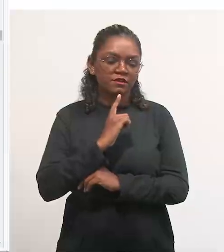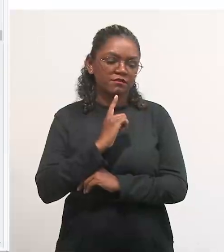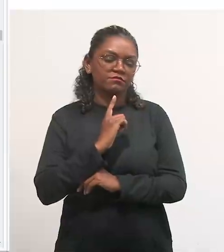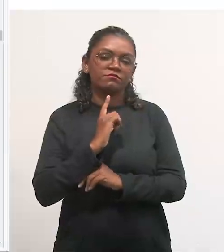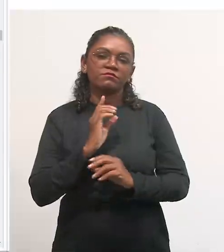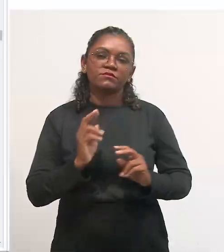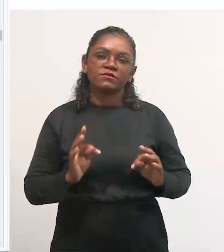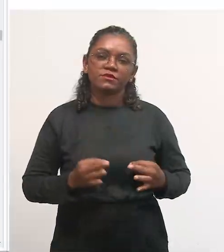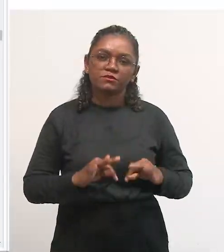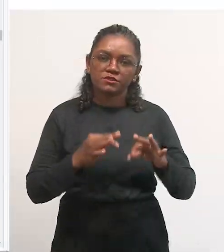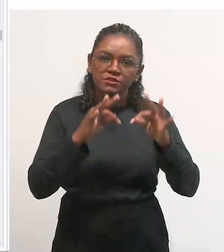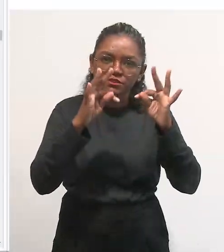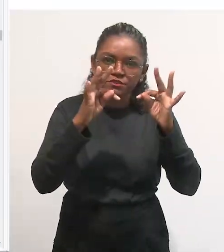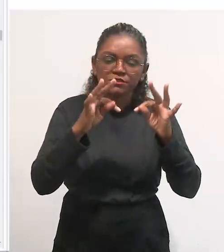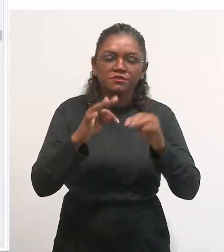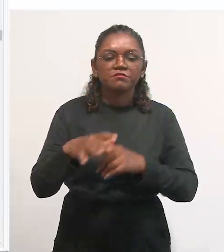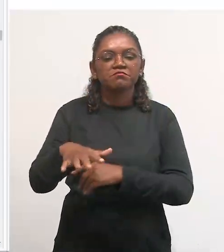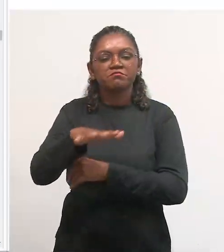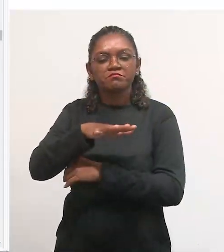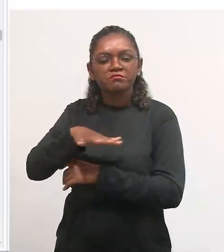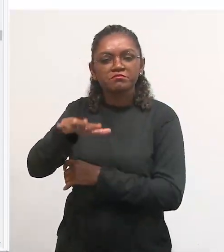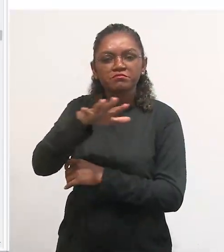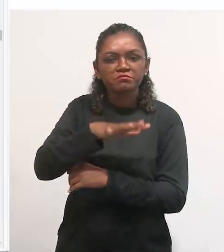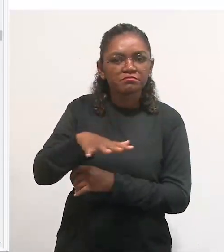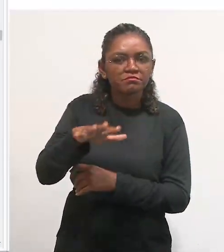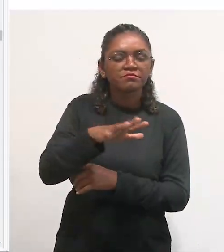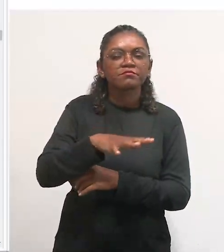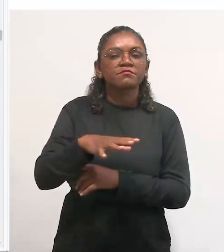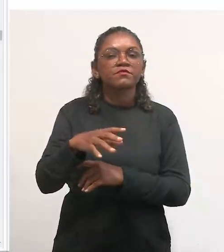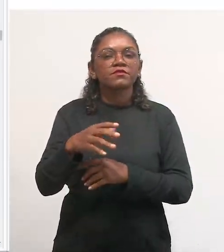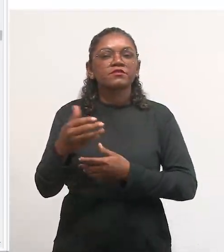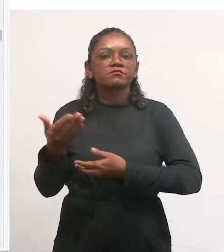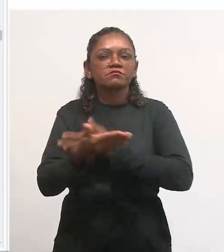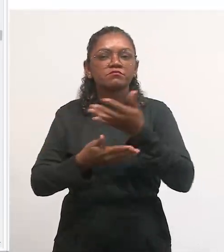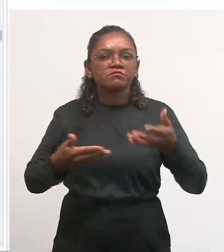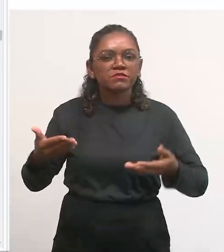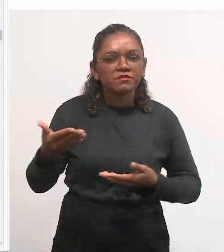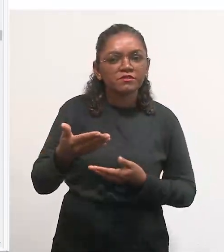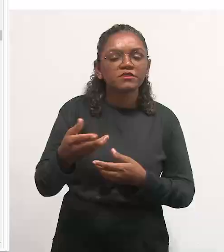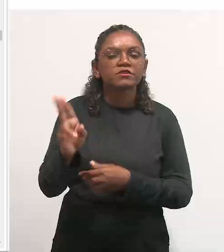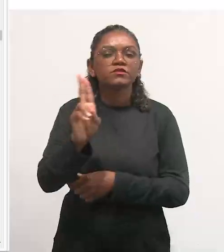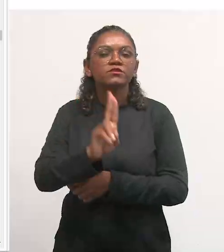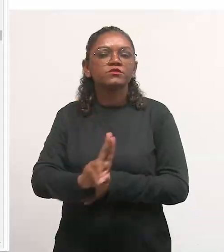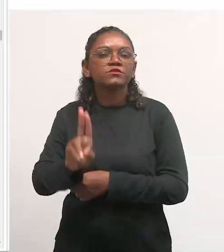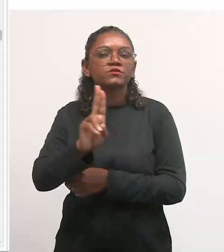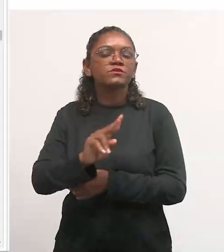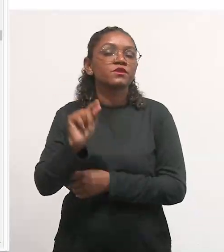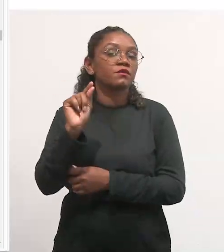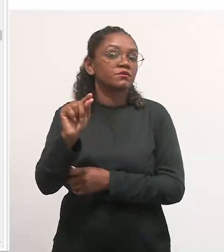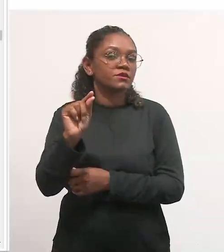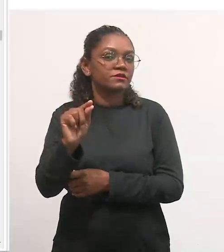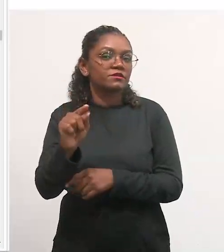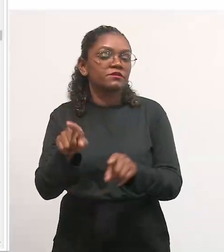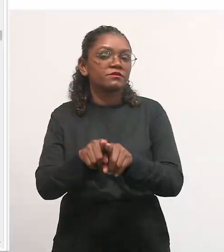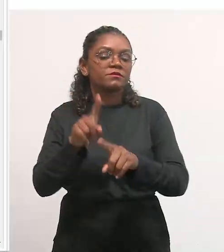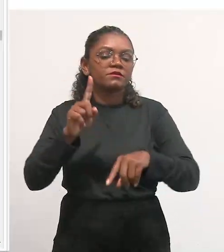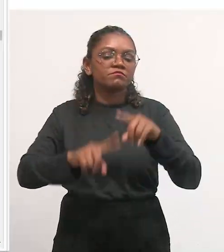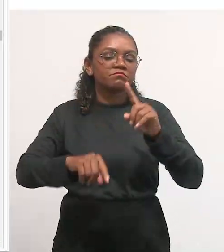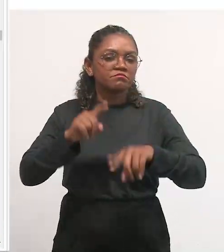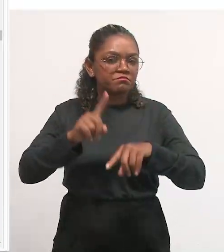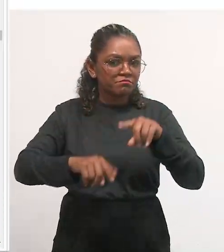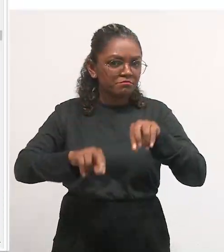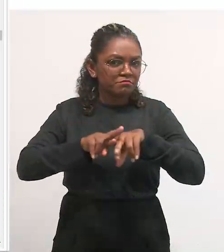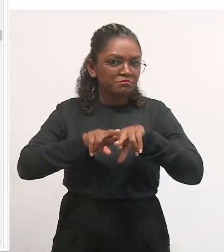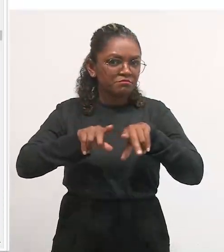ou da convivência, o uso de recursos por exemplo, de acesso